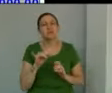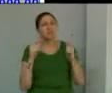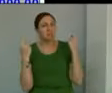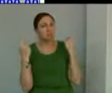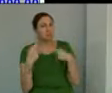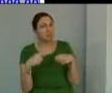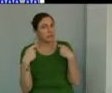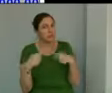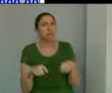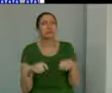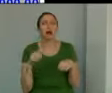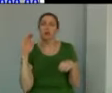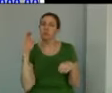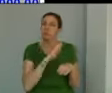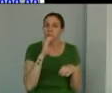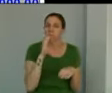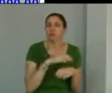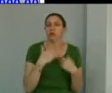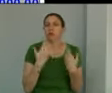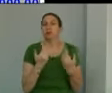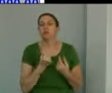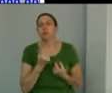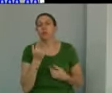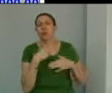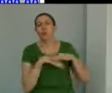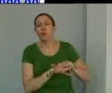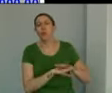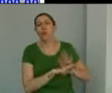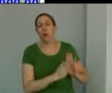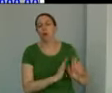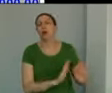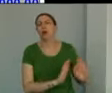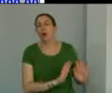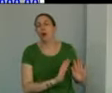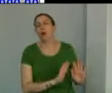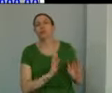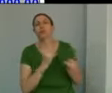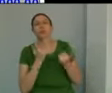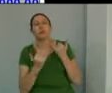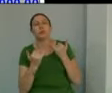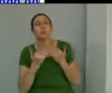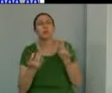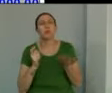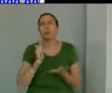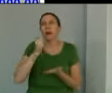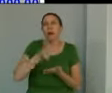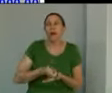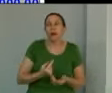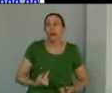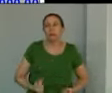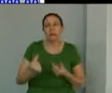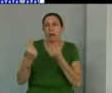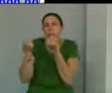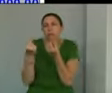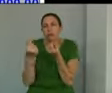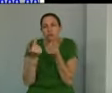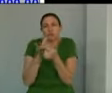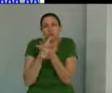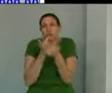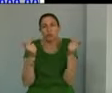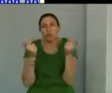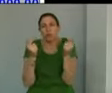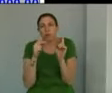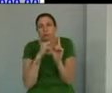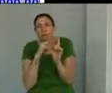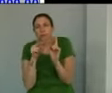uma reserva. Então, o valor que fica reservado no orçamento para pagar daqui a pouco algumas despesas imprevistas. Então, nós